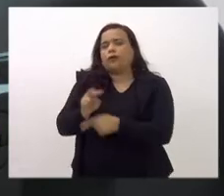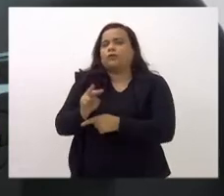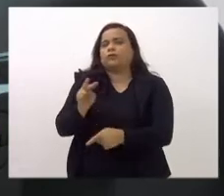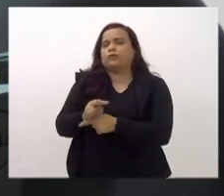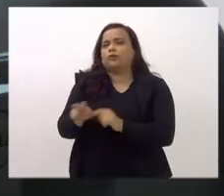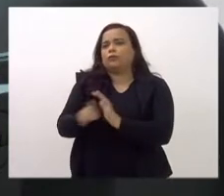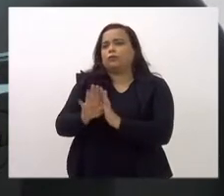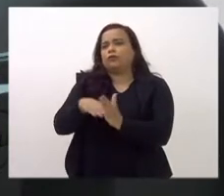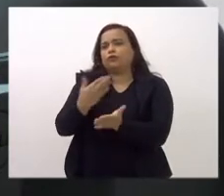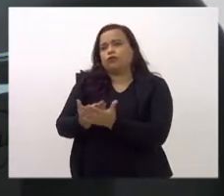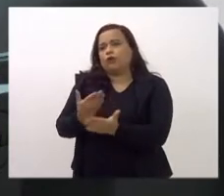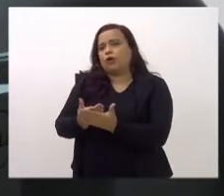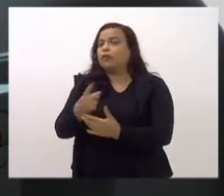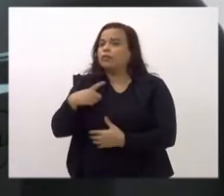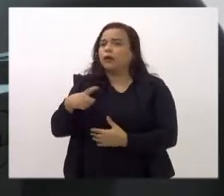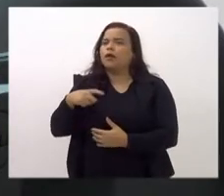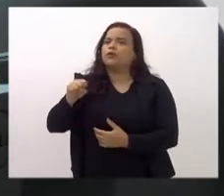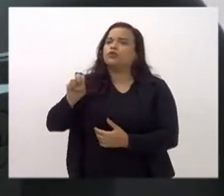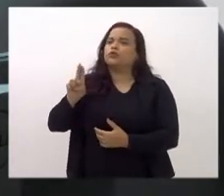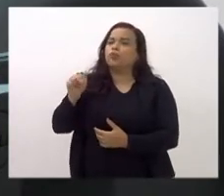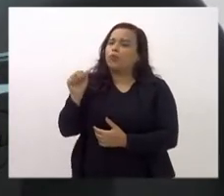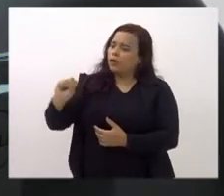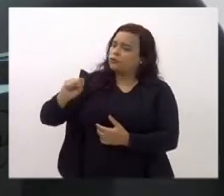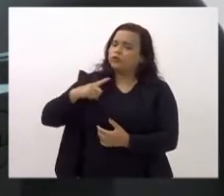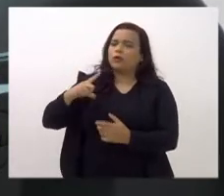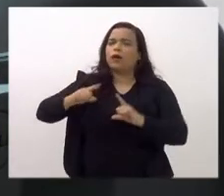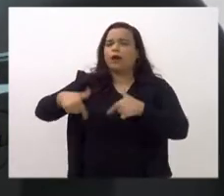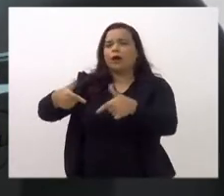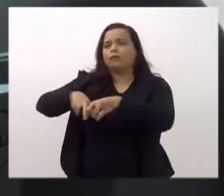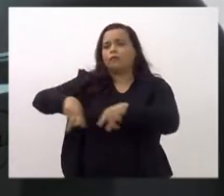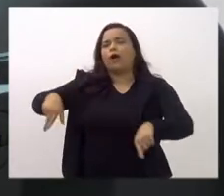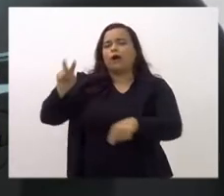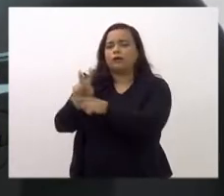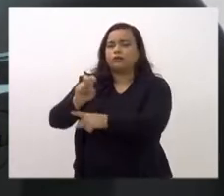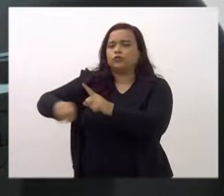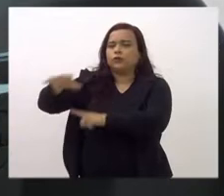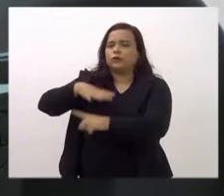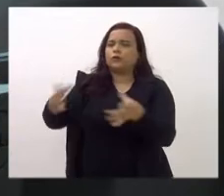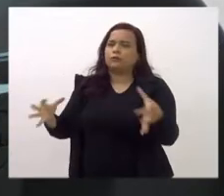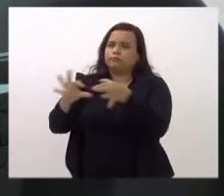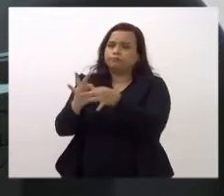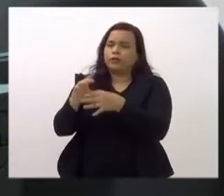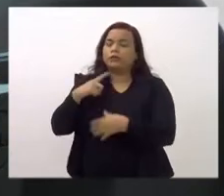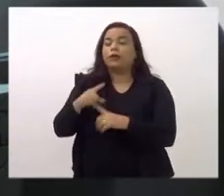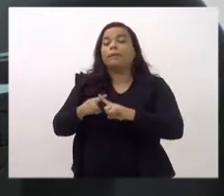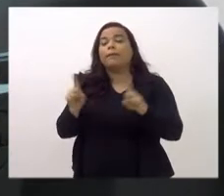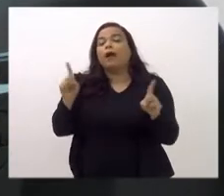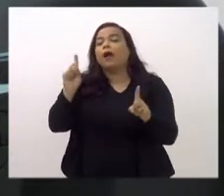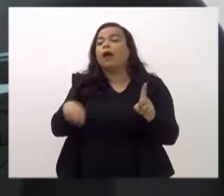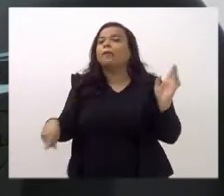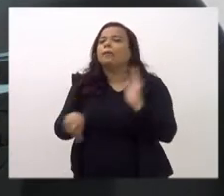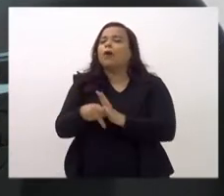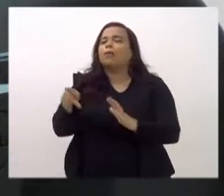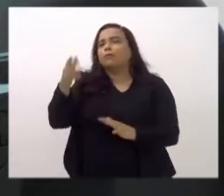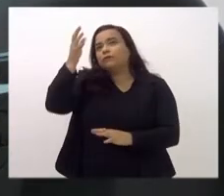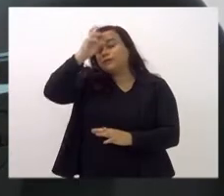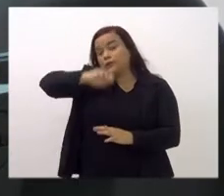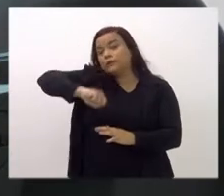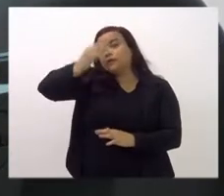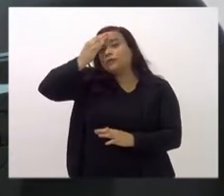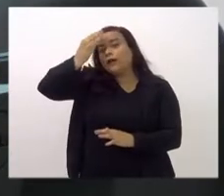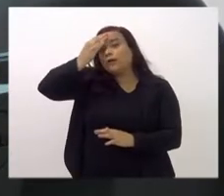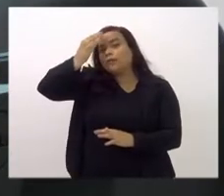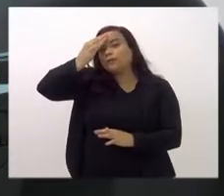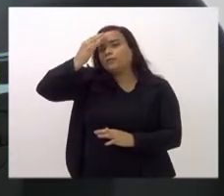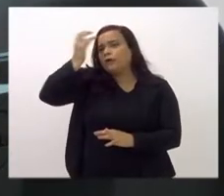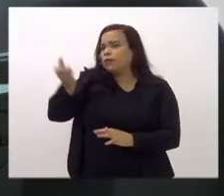um SUAS, temos ações, né, de assistência social integradas, mas se trata de uma compreensão muito